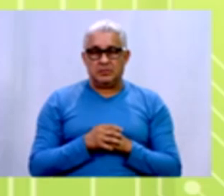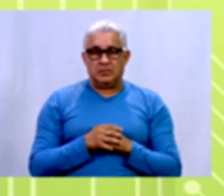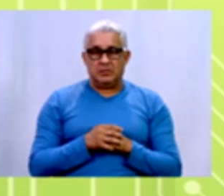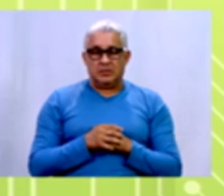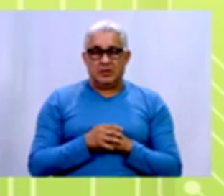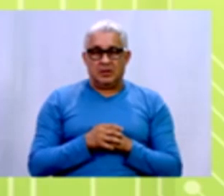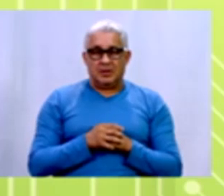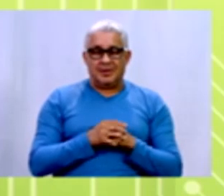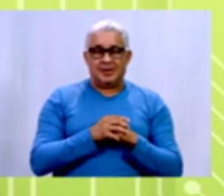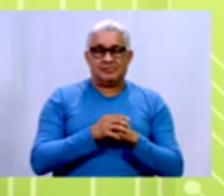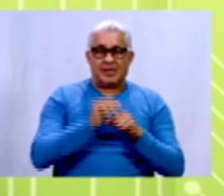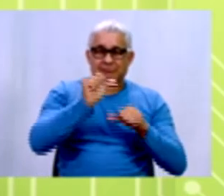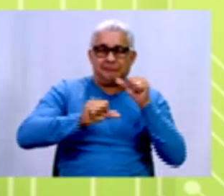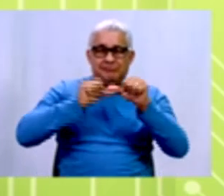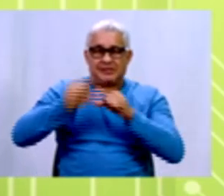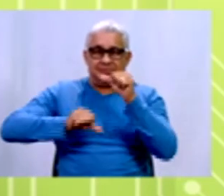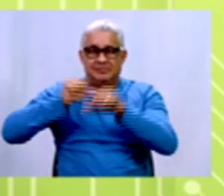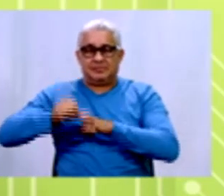sofrer variação.